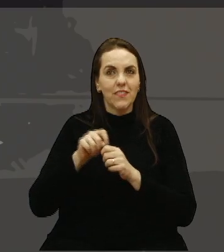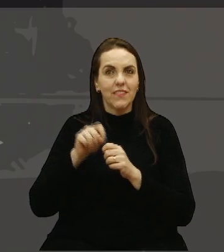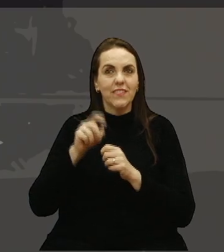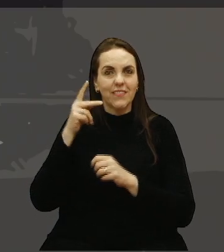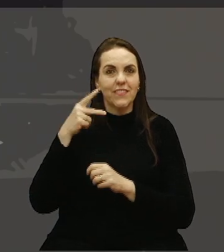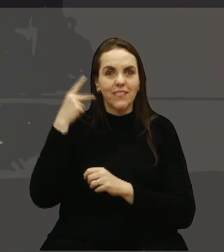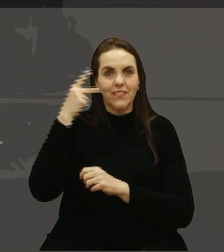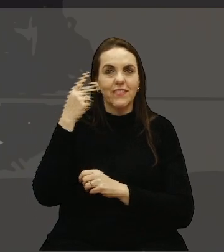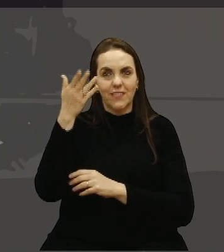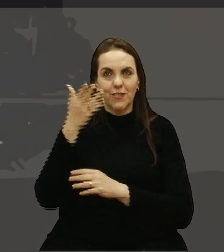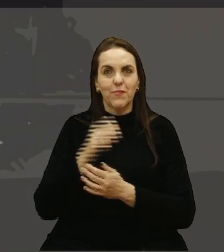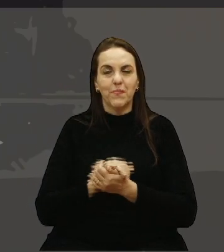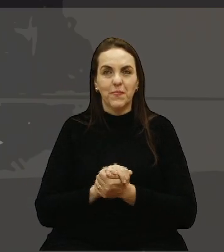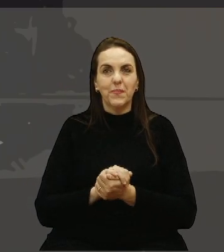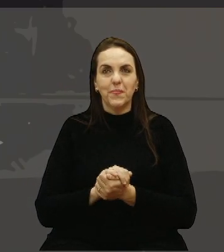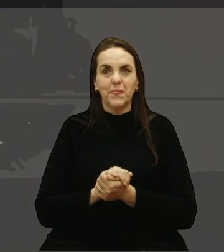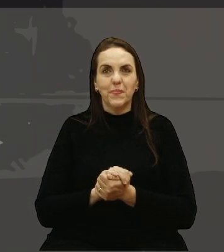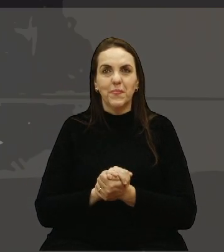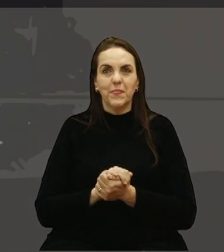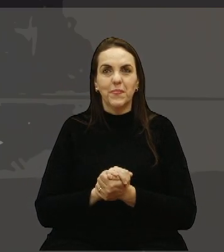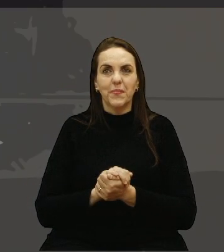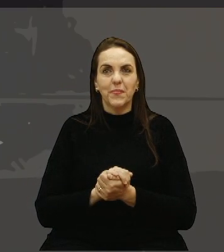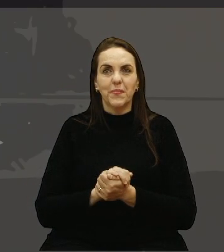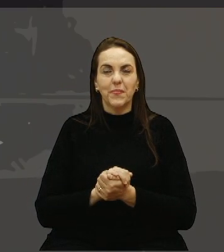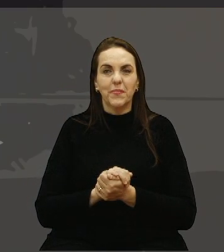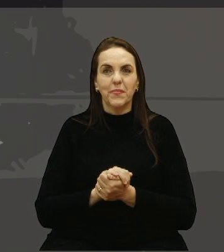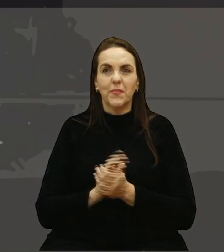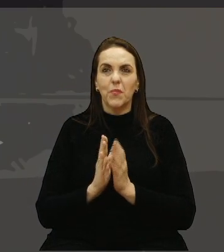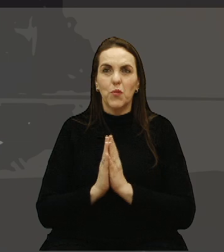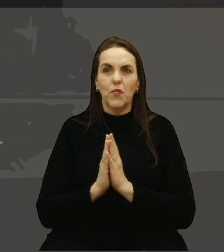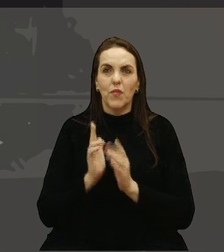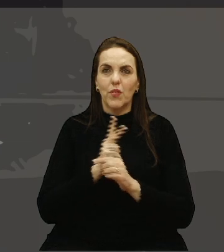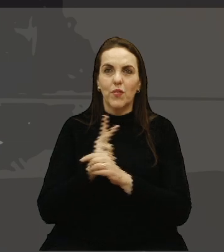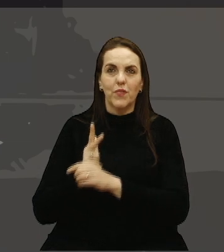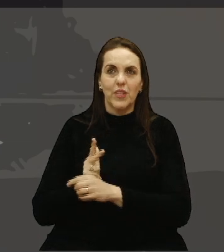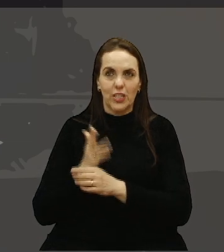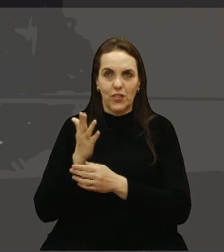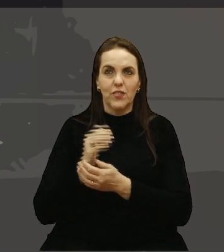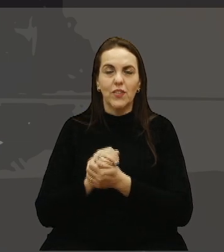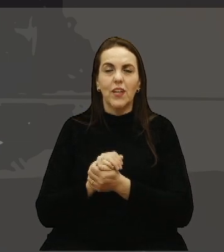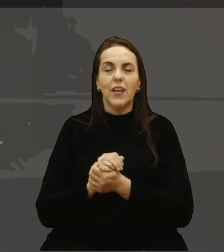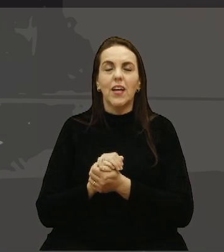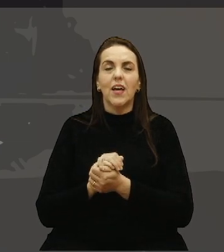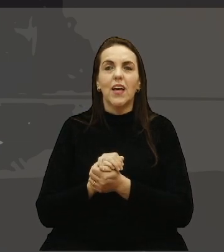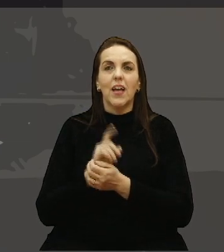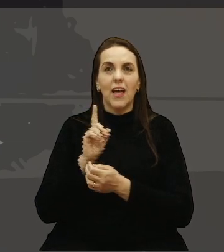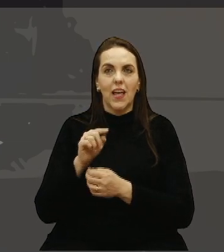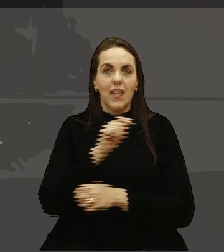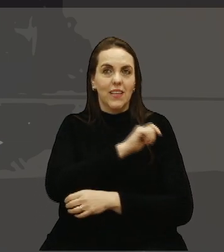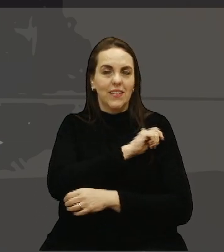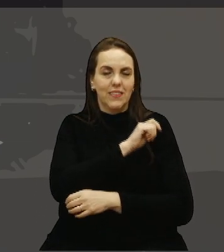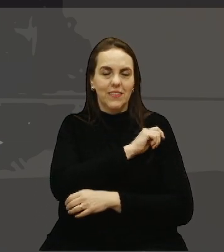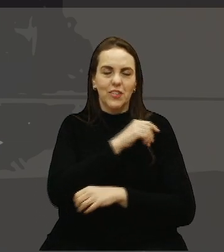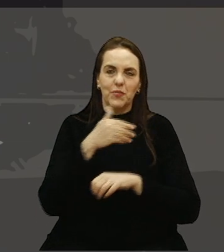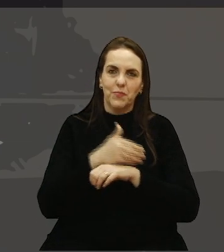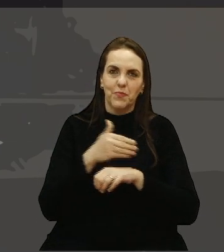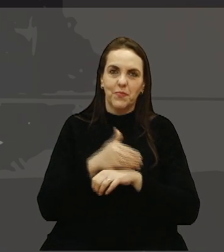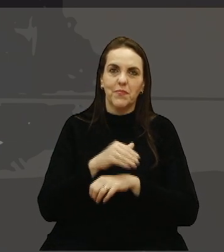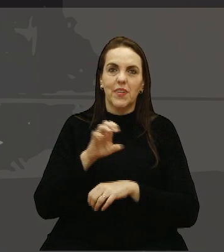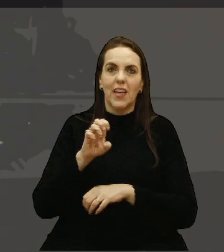vereadores. Já larga o vídeo ali, faz favor, que são os alunos que nós tivemos, a